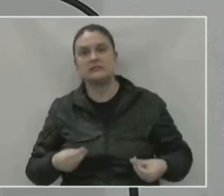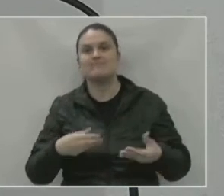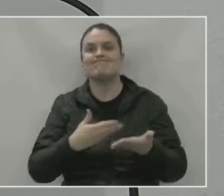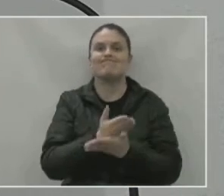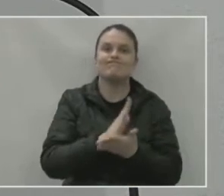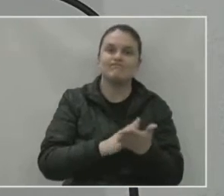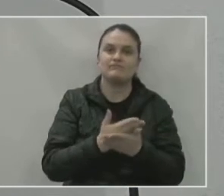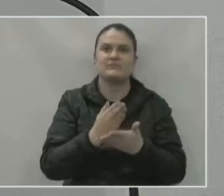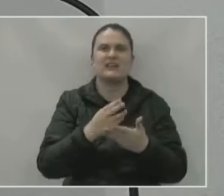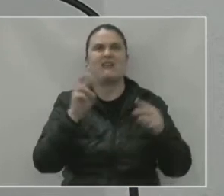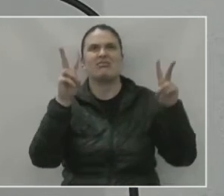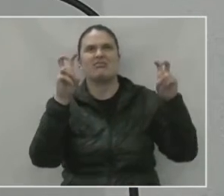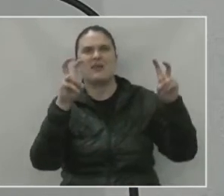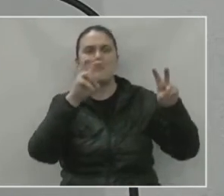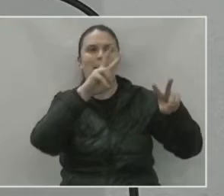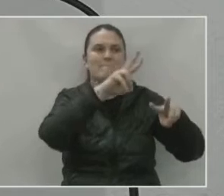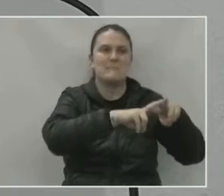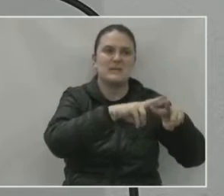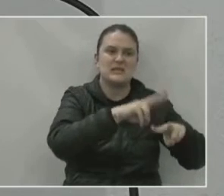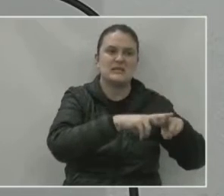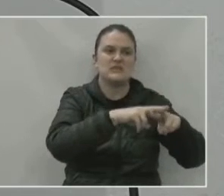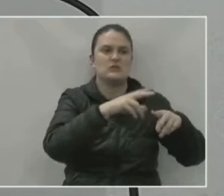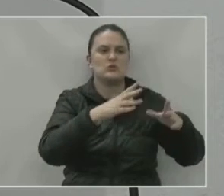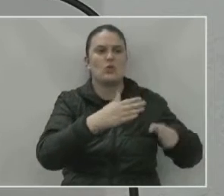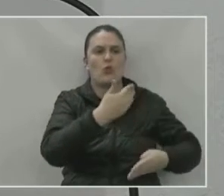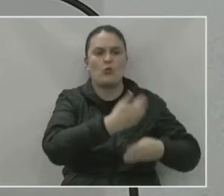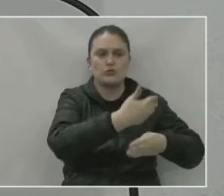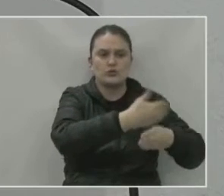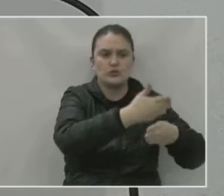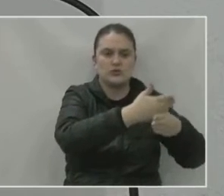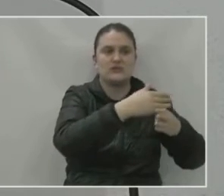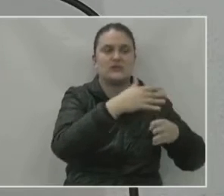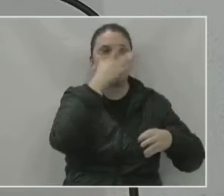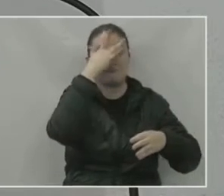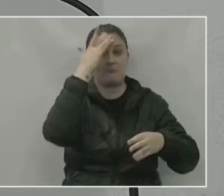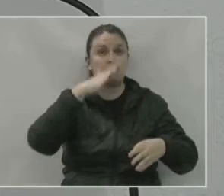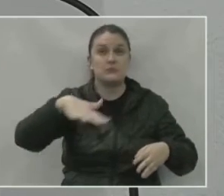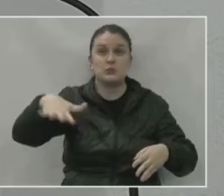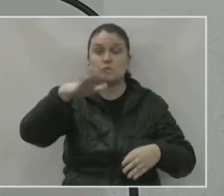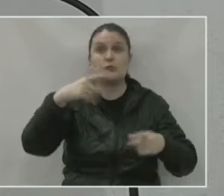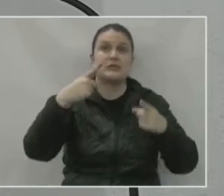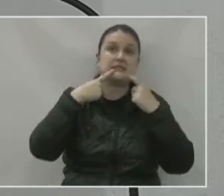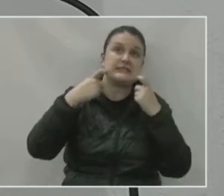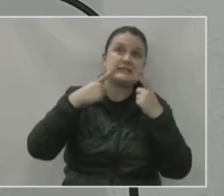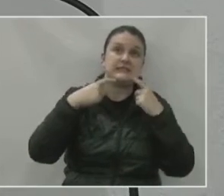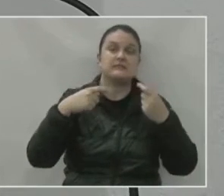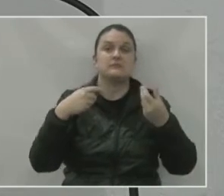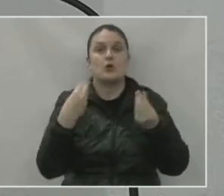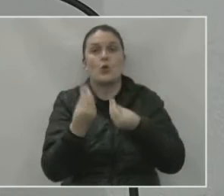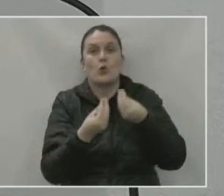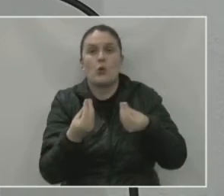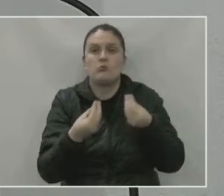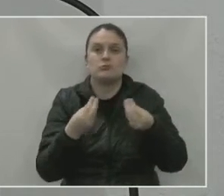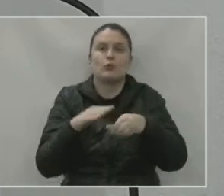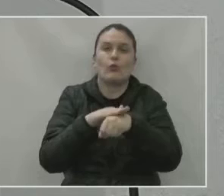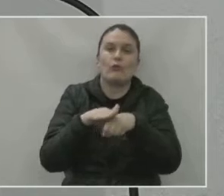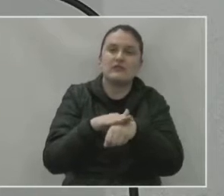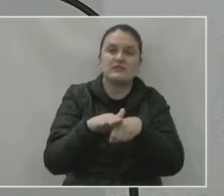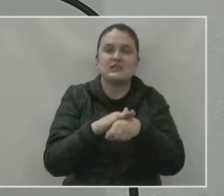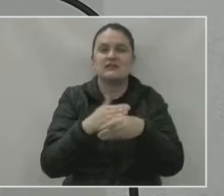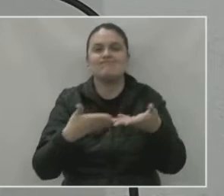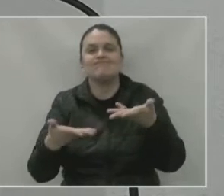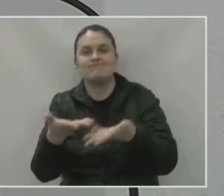de presídio, né? Então vocês acabam tendo toda aquela articulação política,